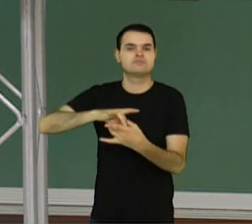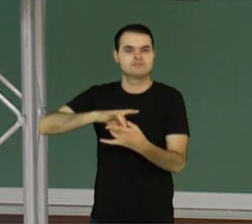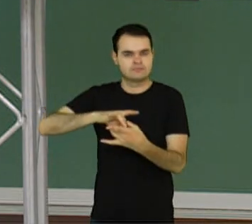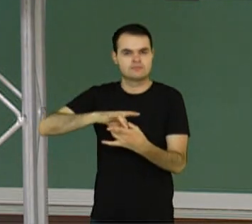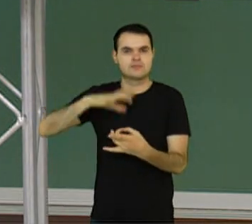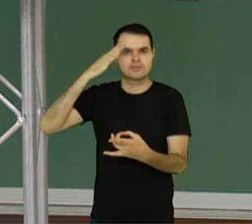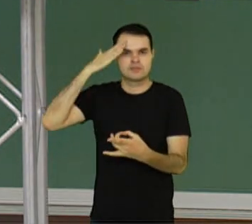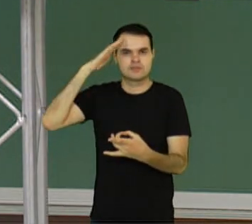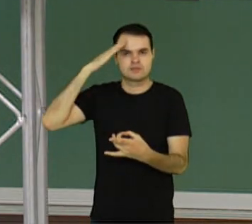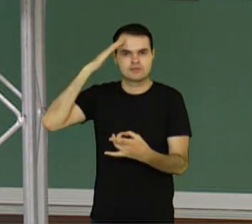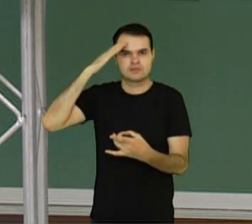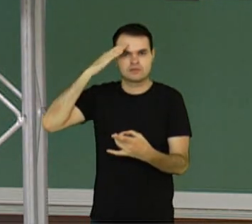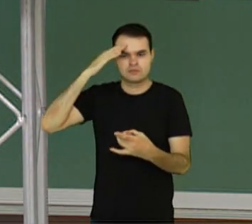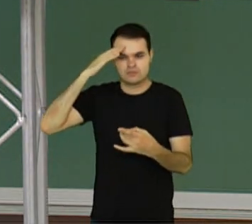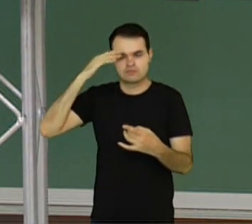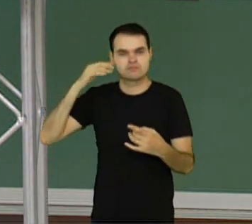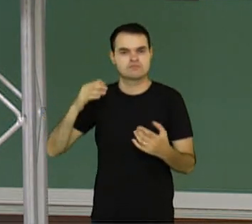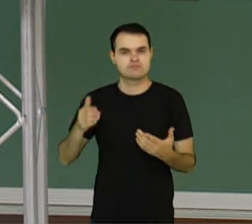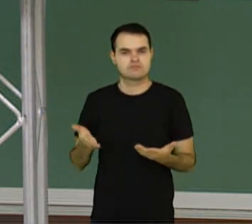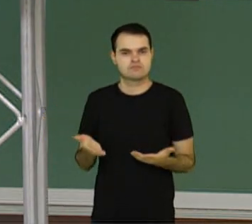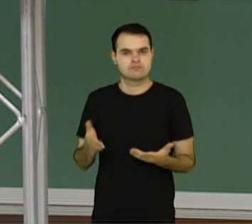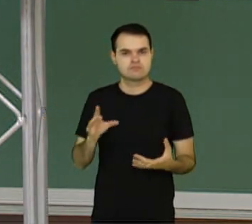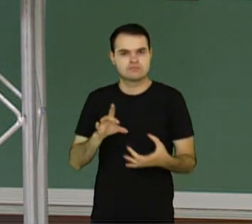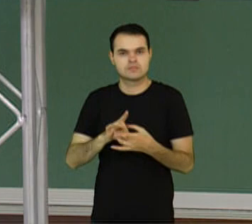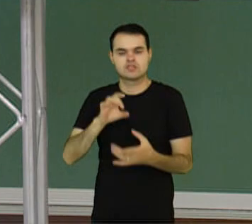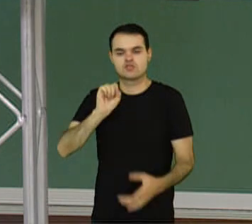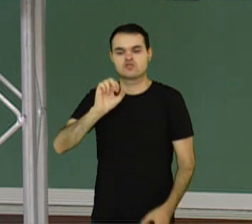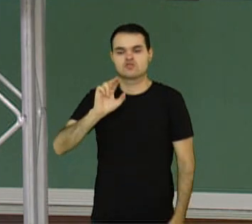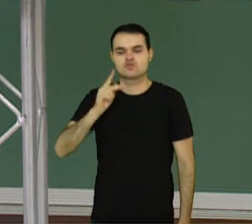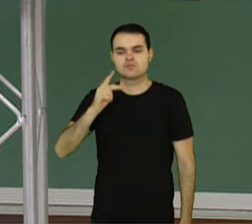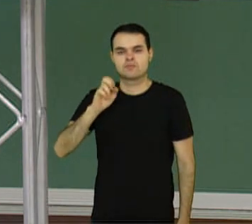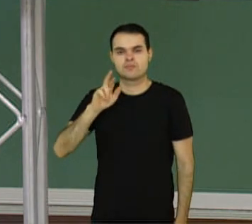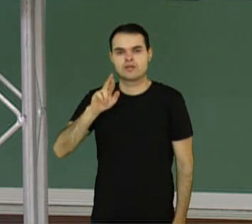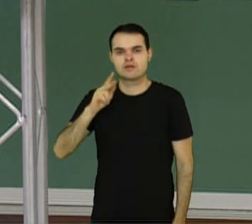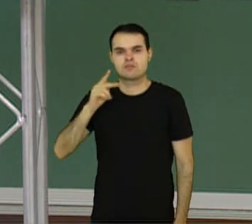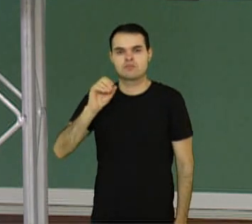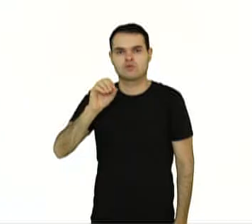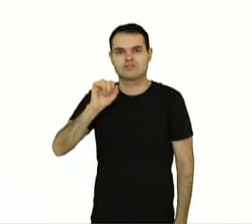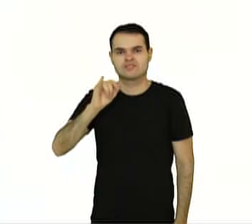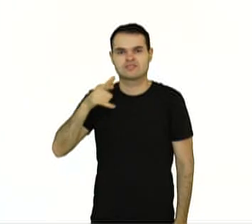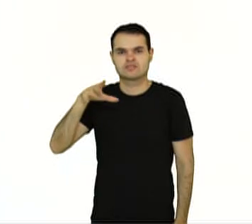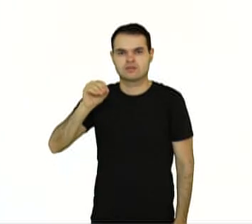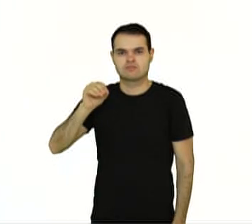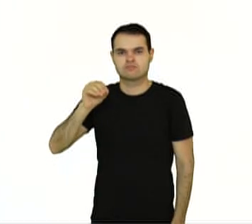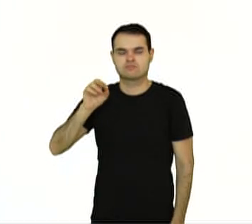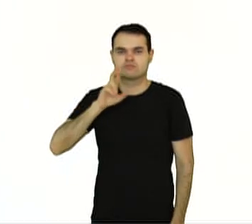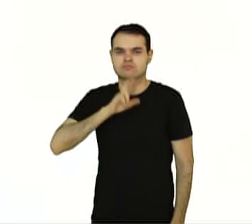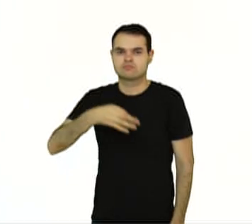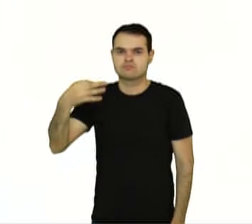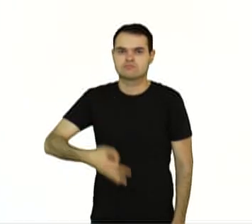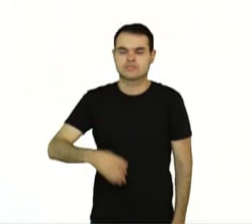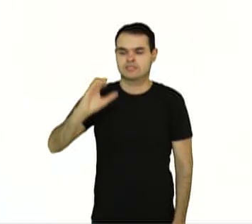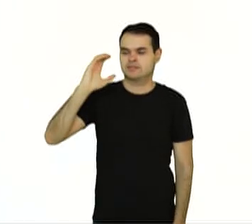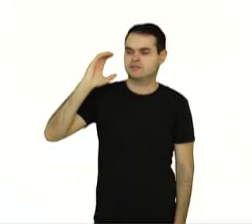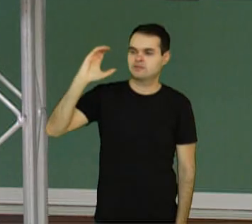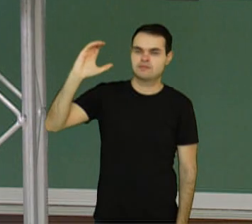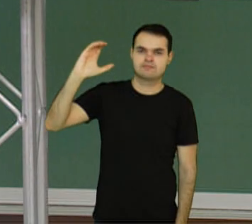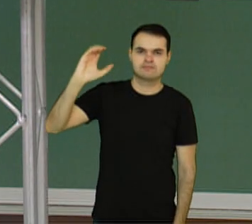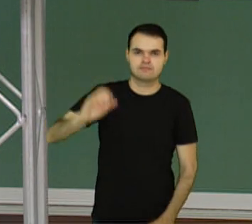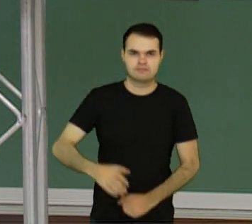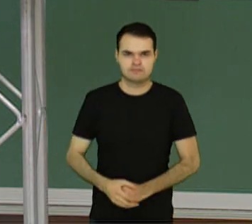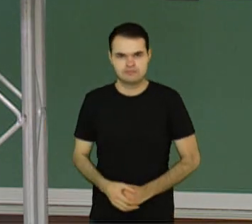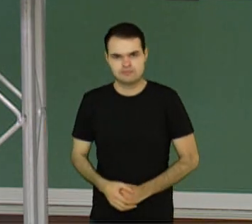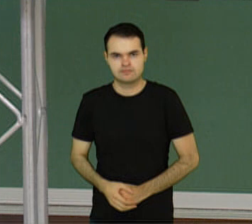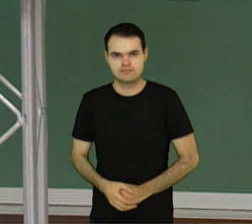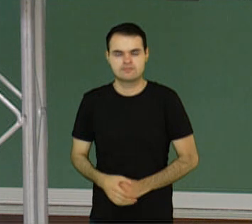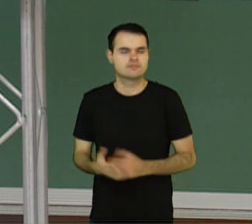ideia da superposição. Nesse caso, de maneira em específico, o que melhor representa para nós ali como resposta é a letra C, ok?